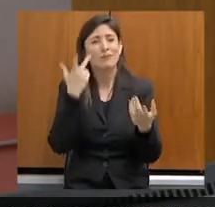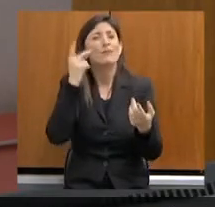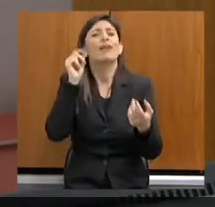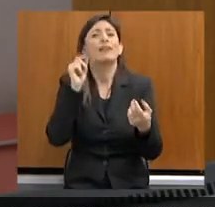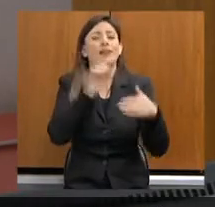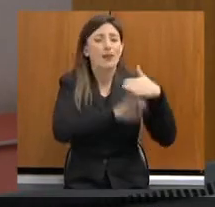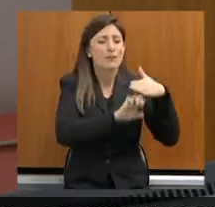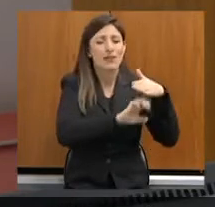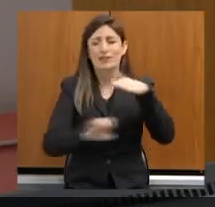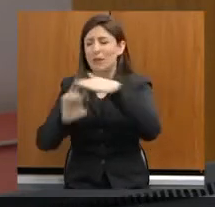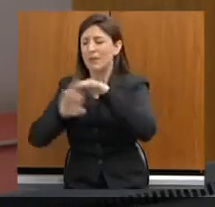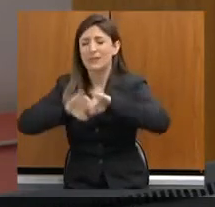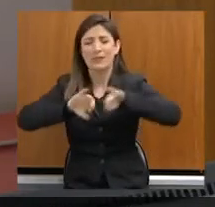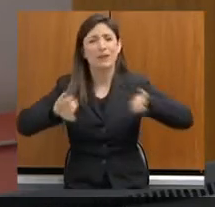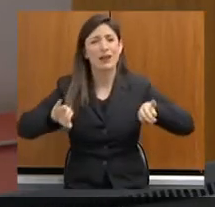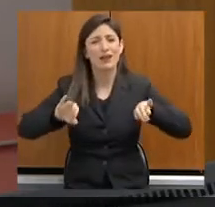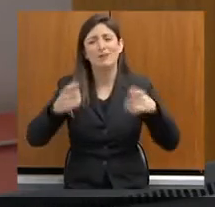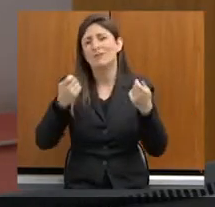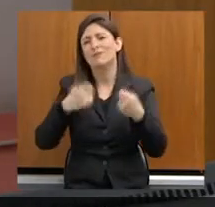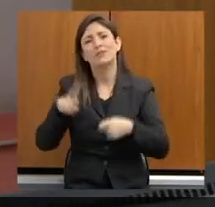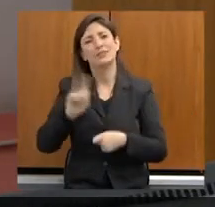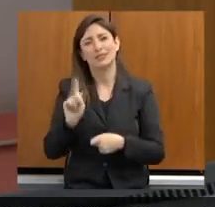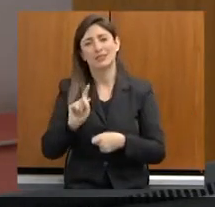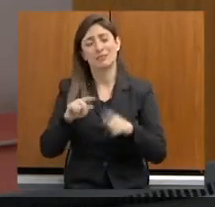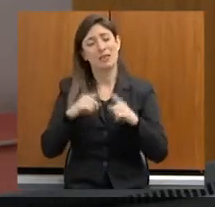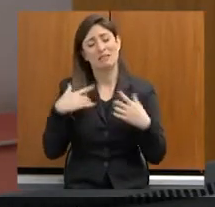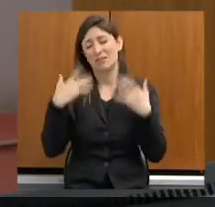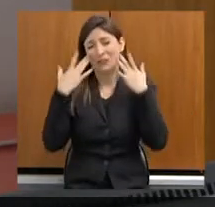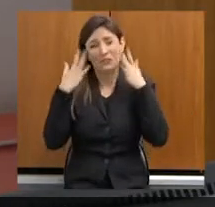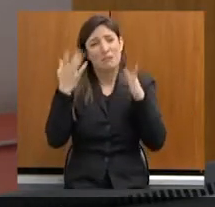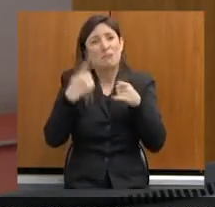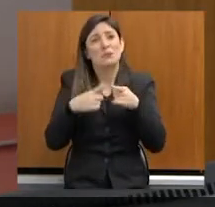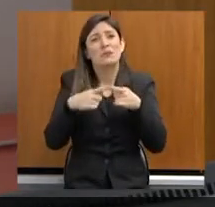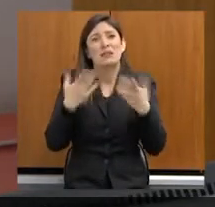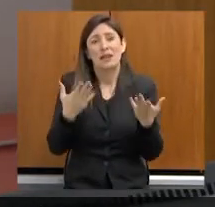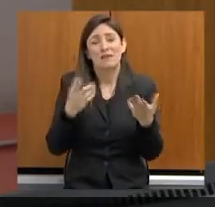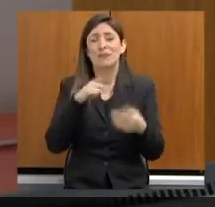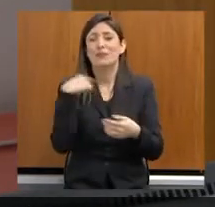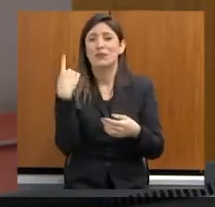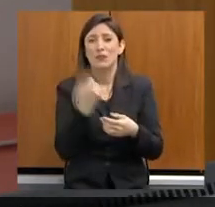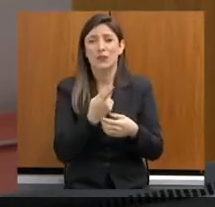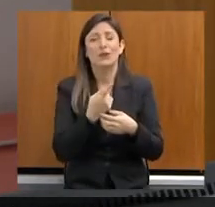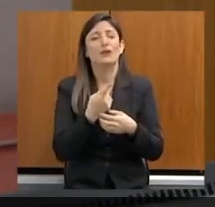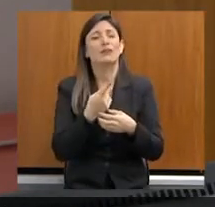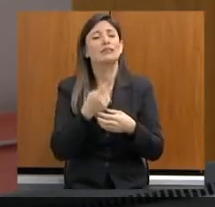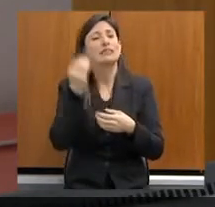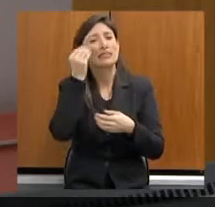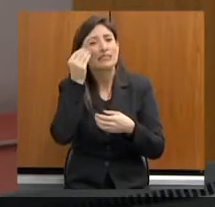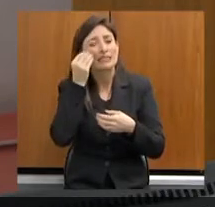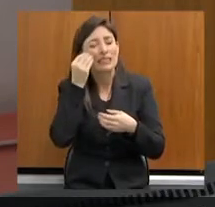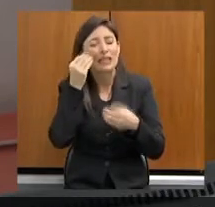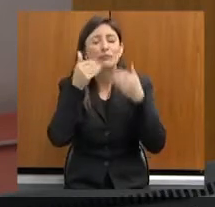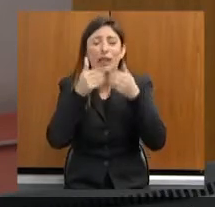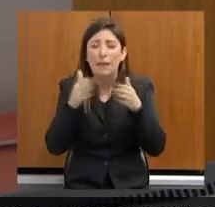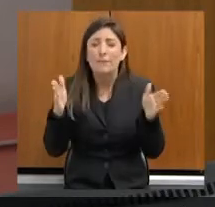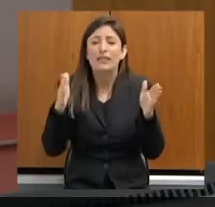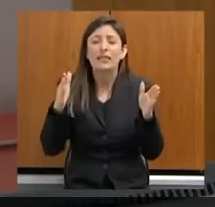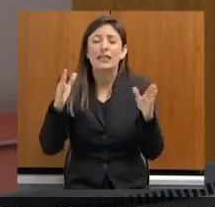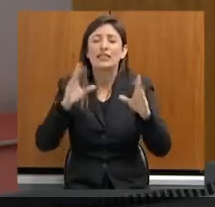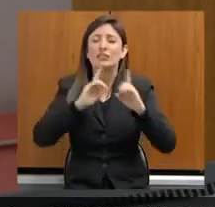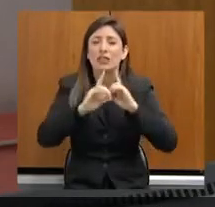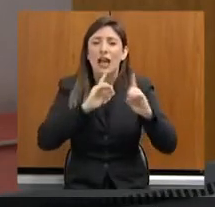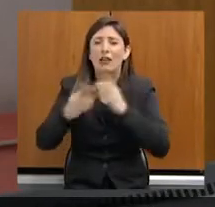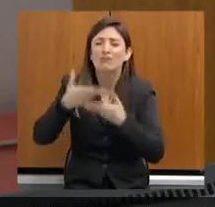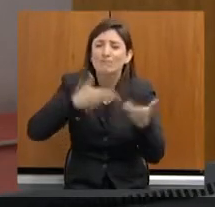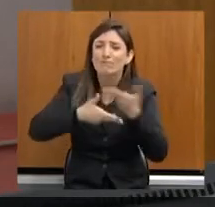mas problema eu sei a gente simplesmente abrir um processo de diálogo para que todos os funcionários das duas empresas